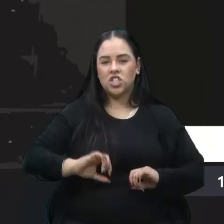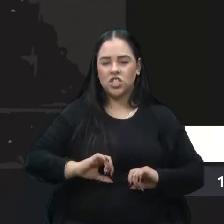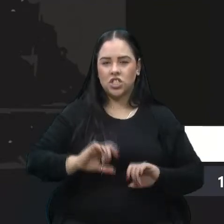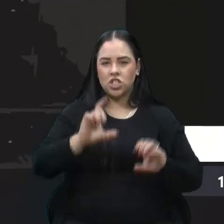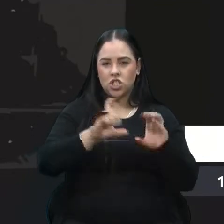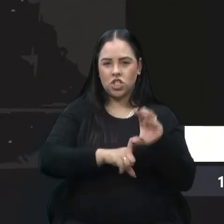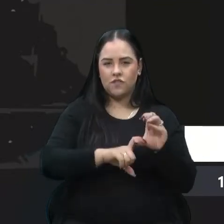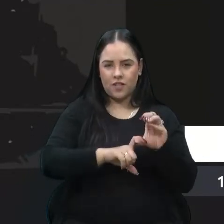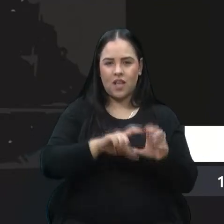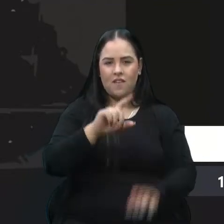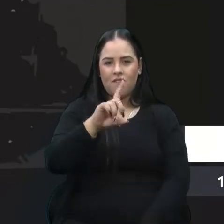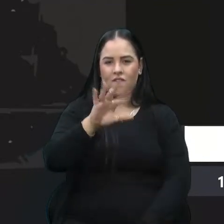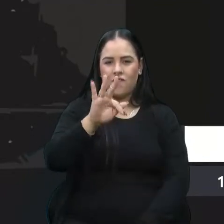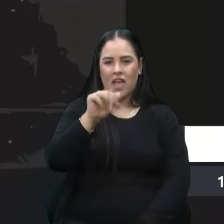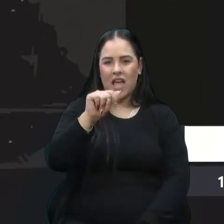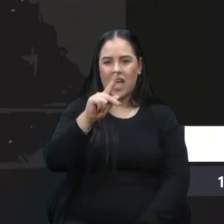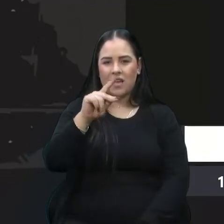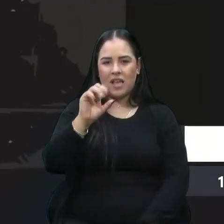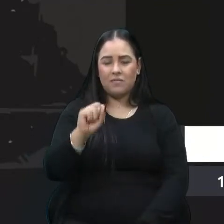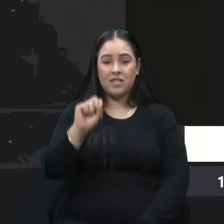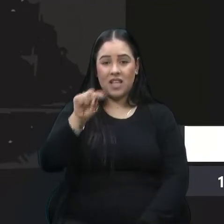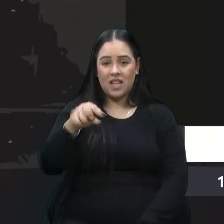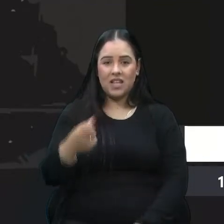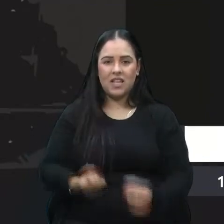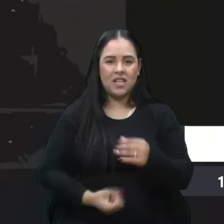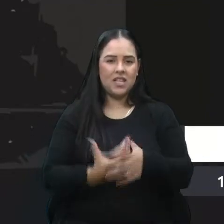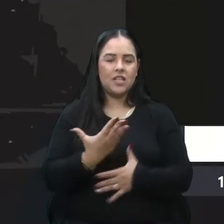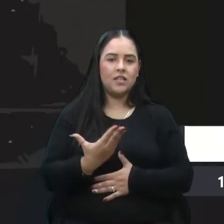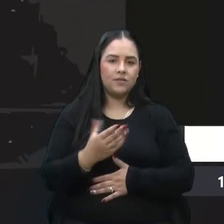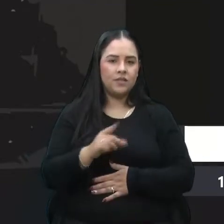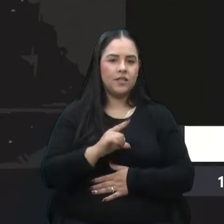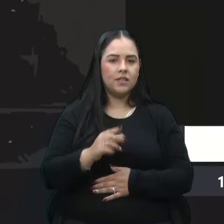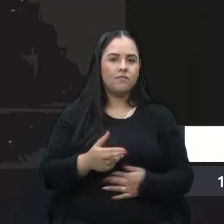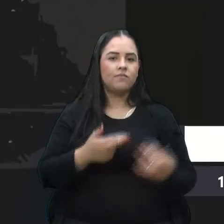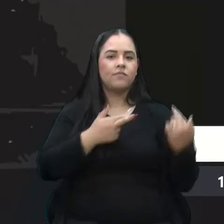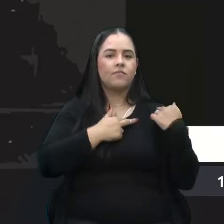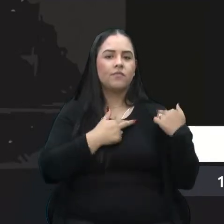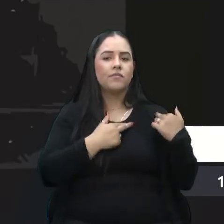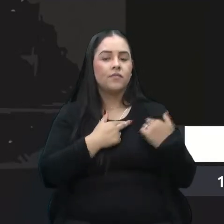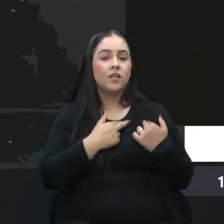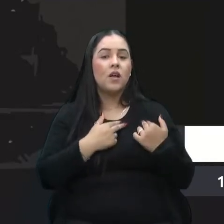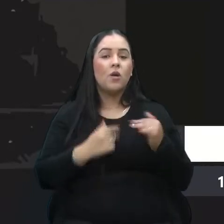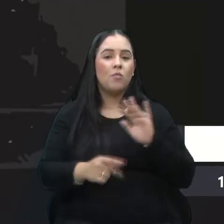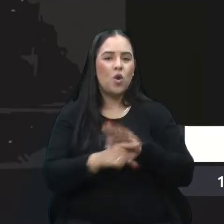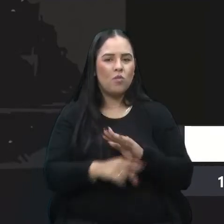foi criado e da responsabilidade